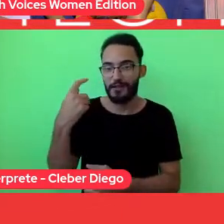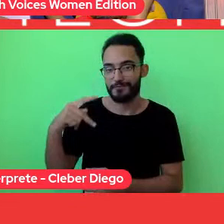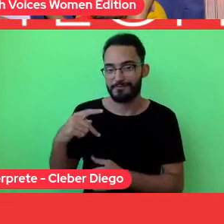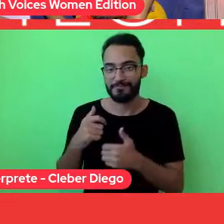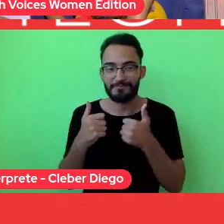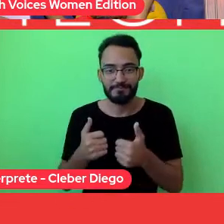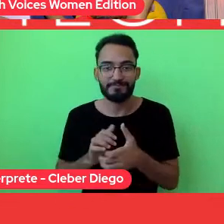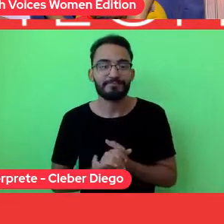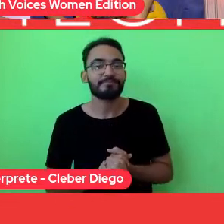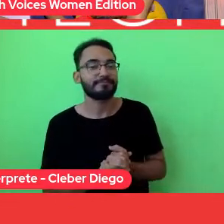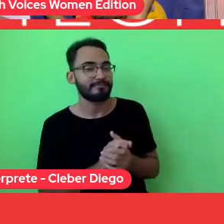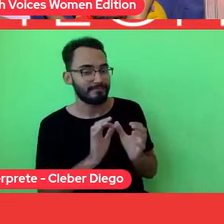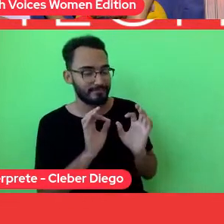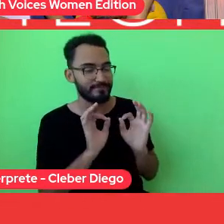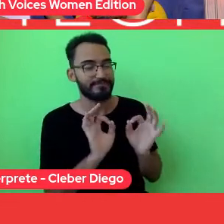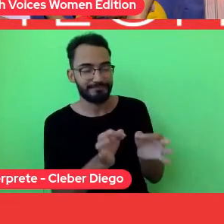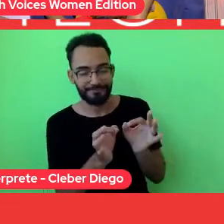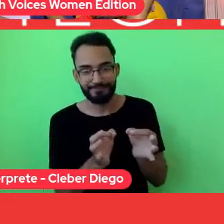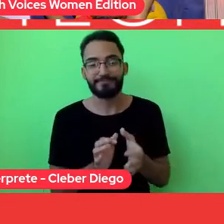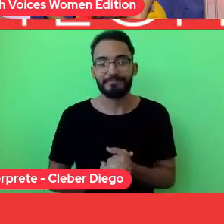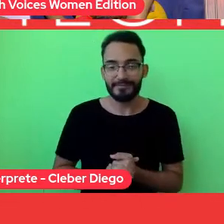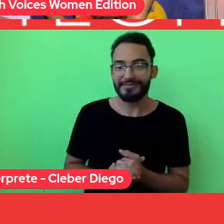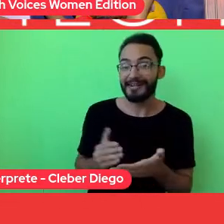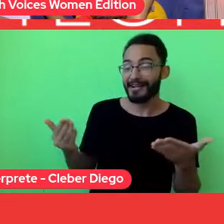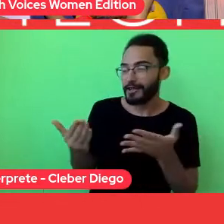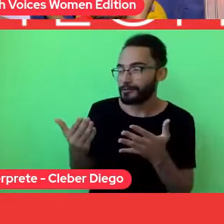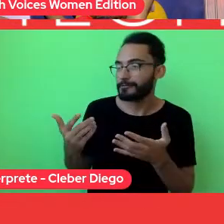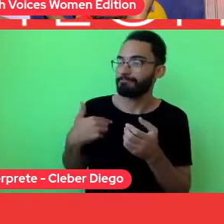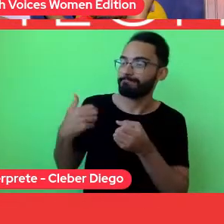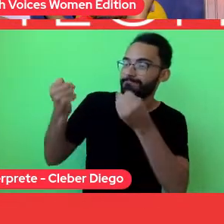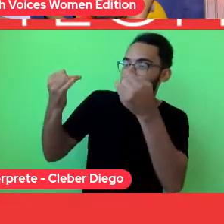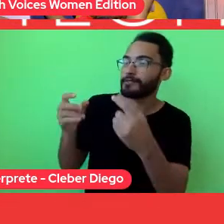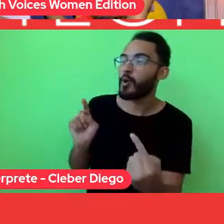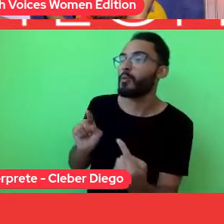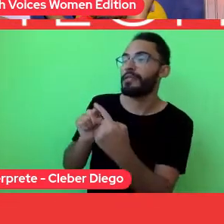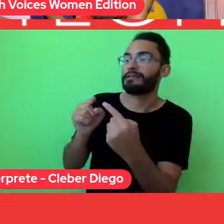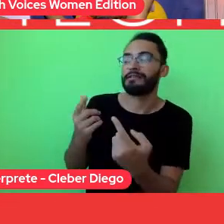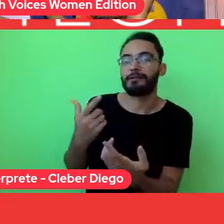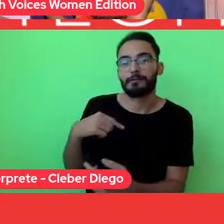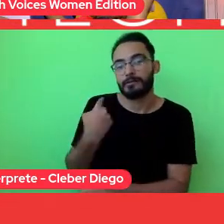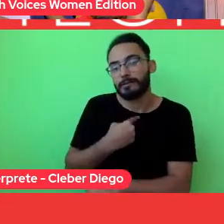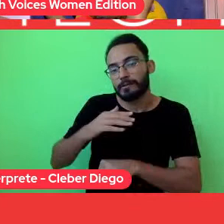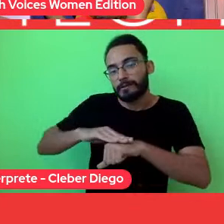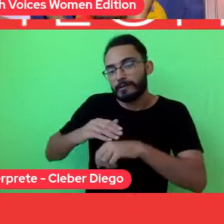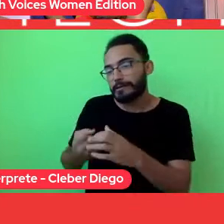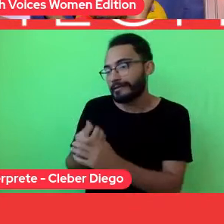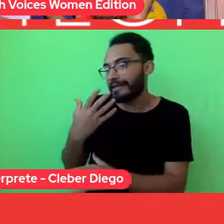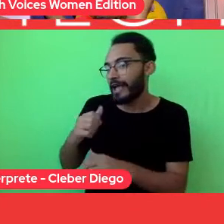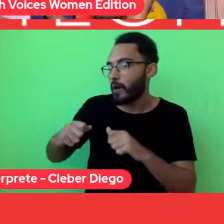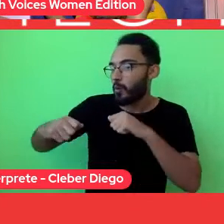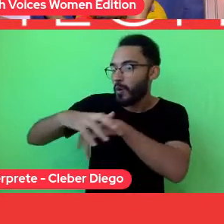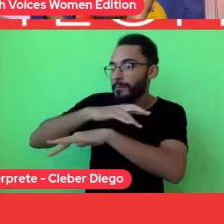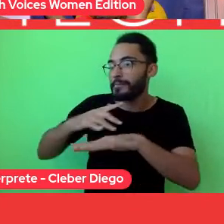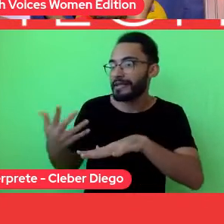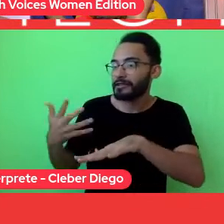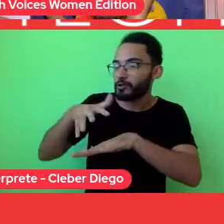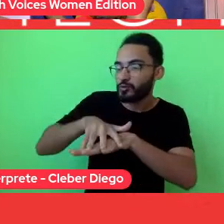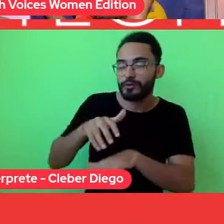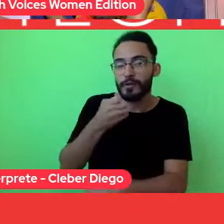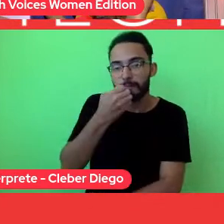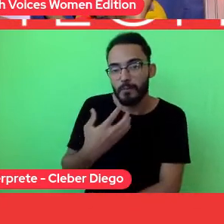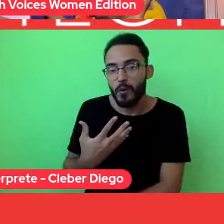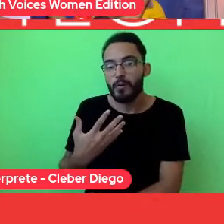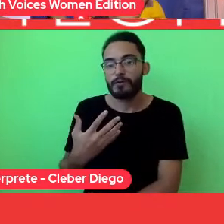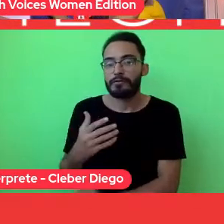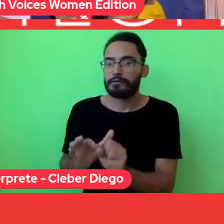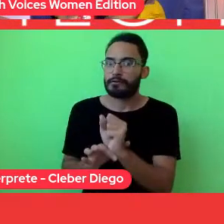aí, Ana. Acho que agora falando um pouco mais, né, de conexão, da gente criar cada vez mais um ambiente inclusivo, né, e